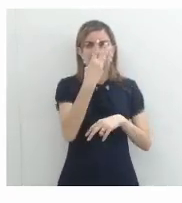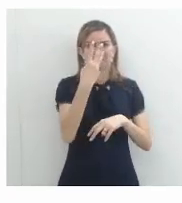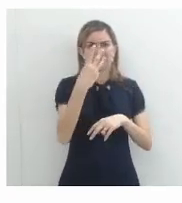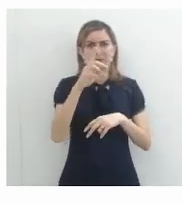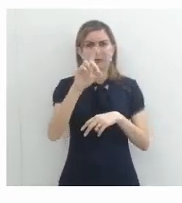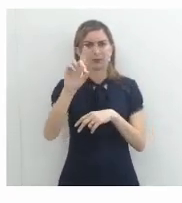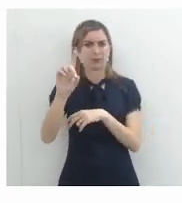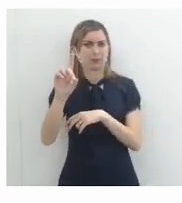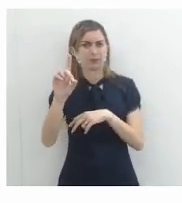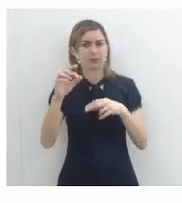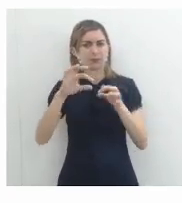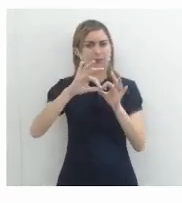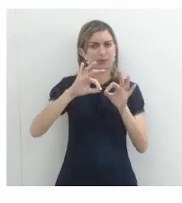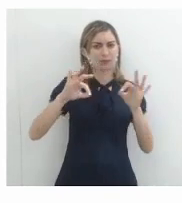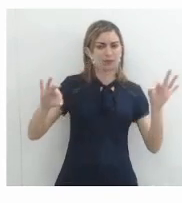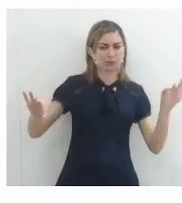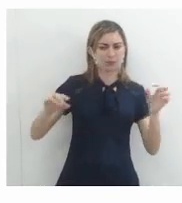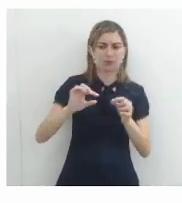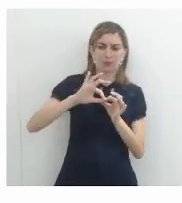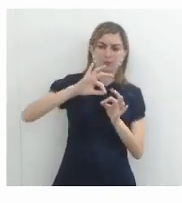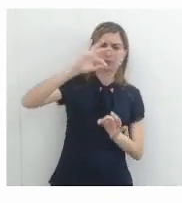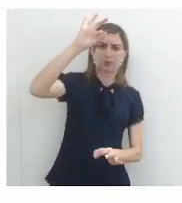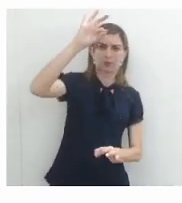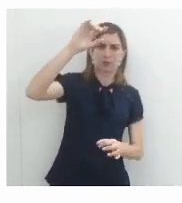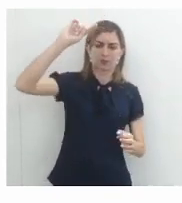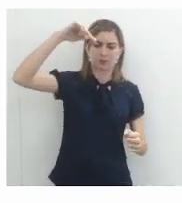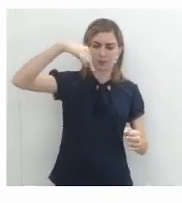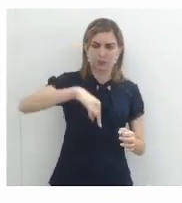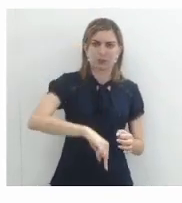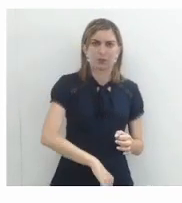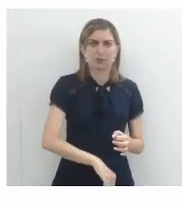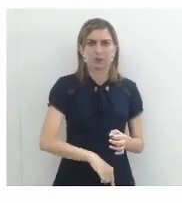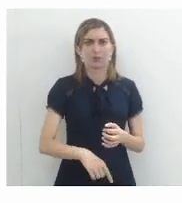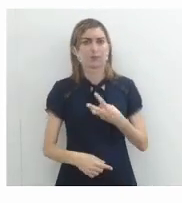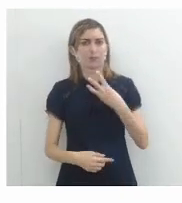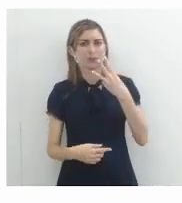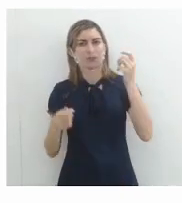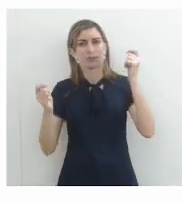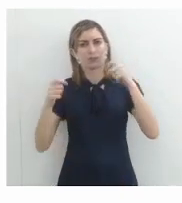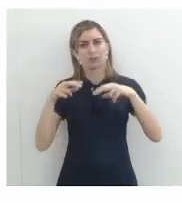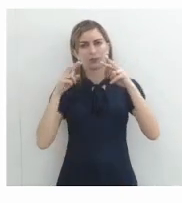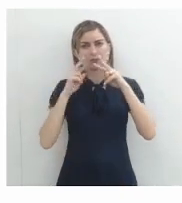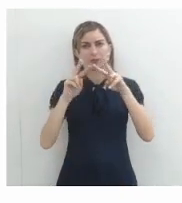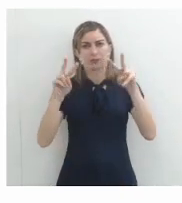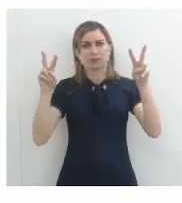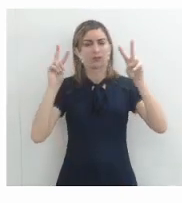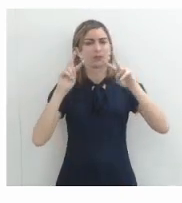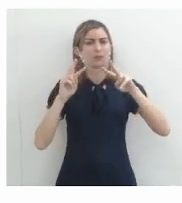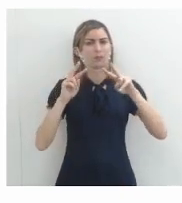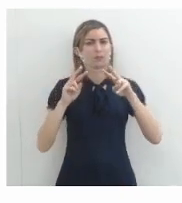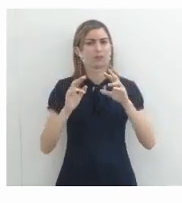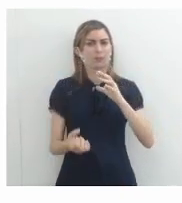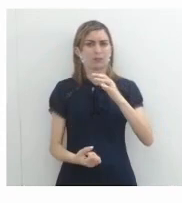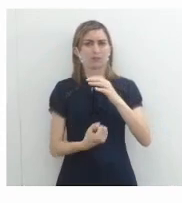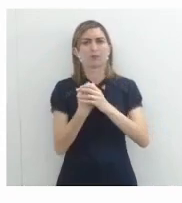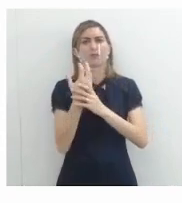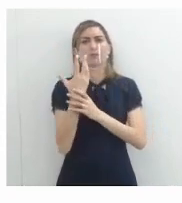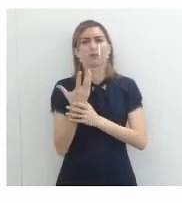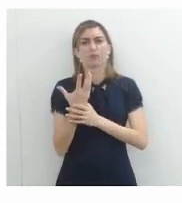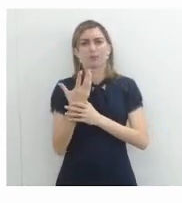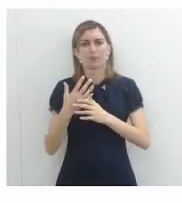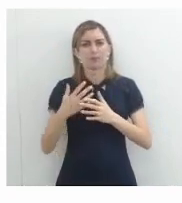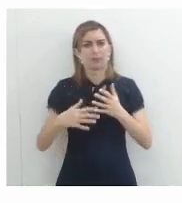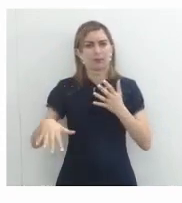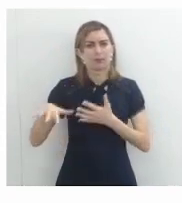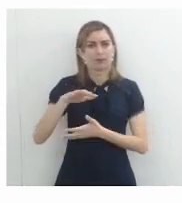dimensões: largura, altura e profundidade. Isto, porém, não impediu que se criassem